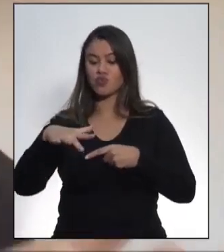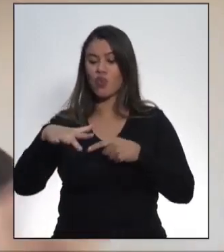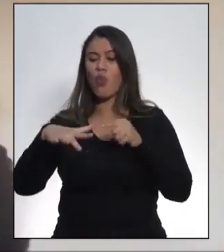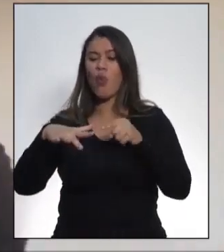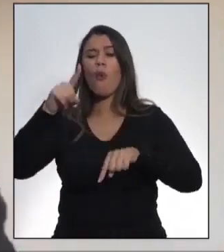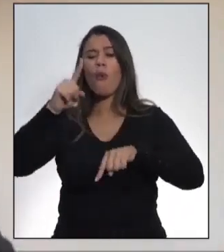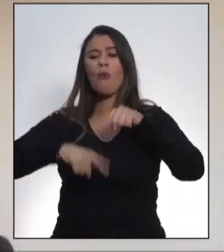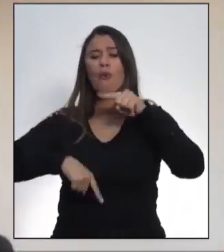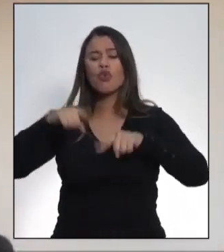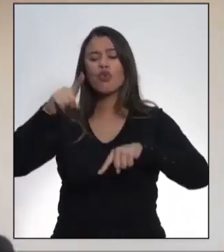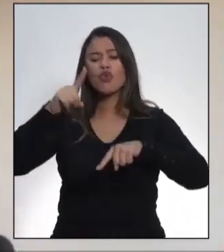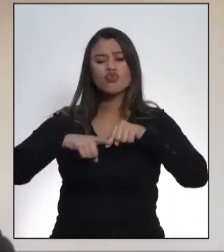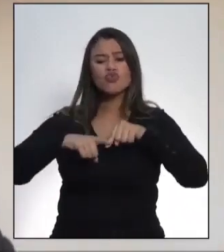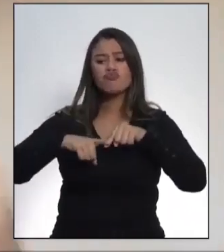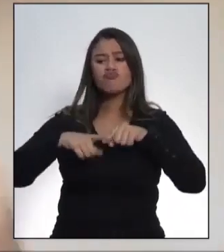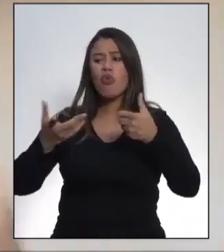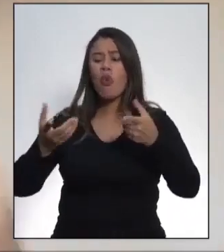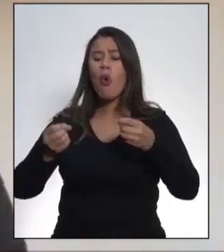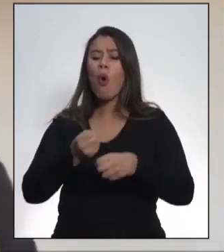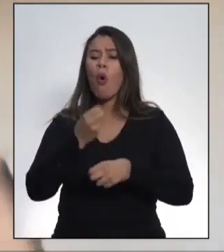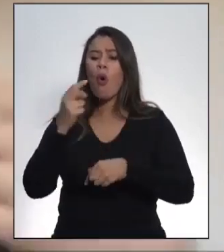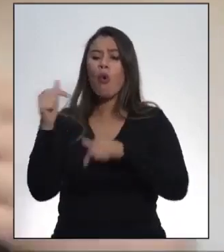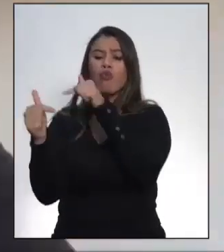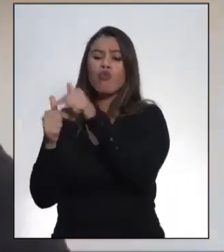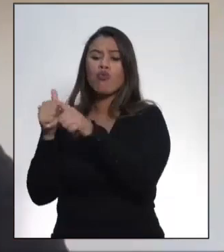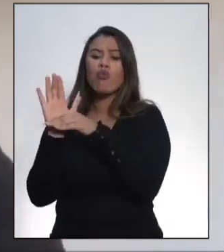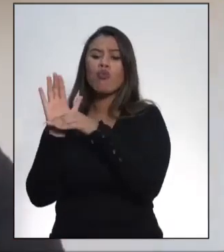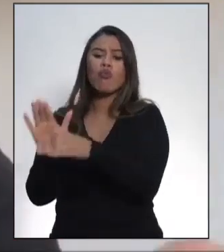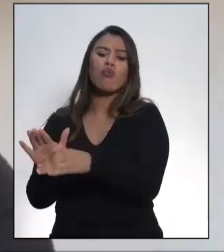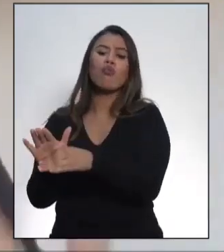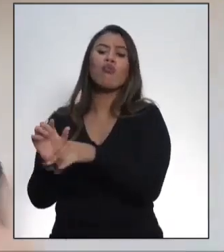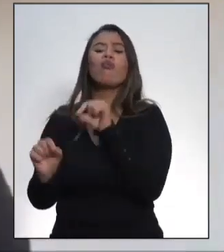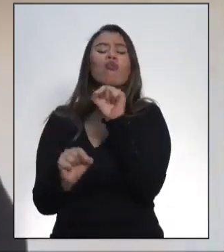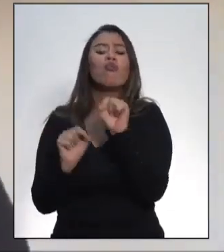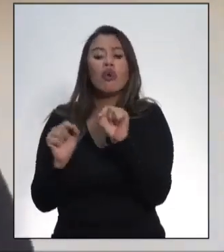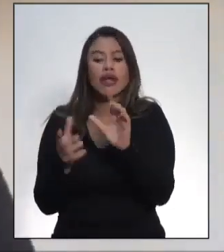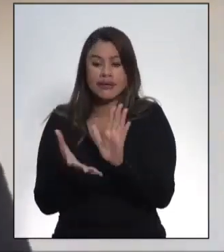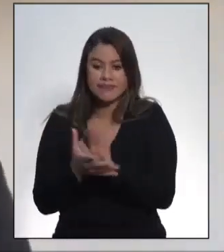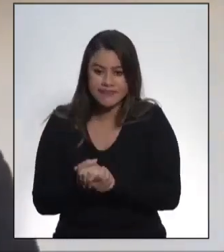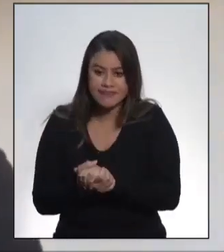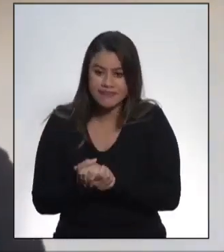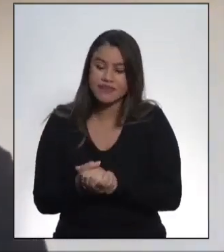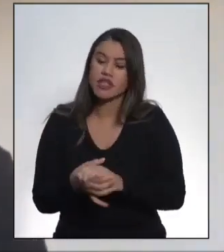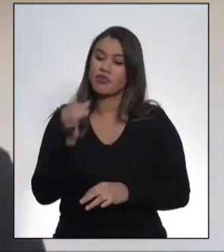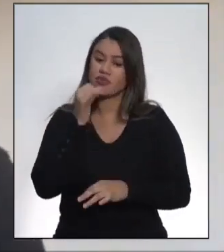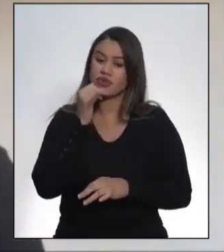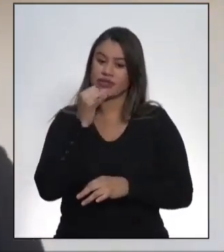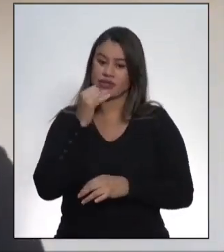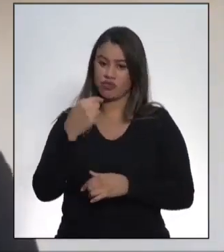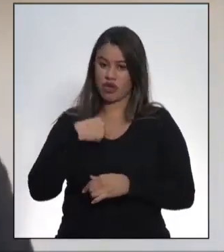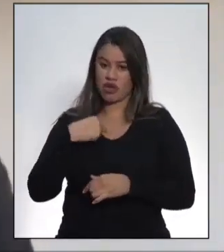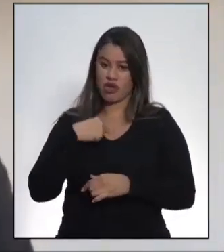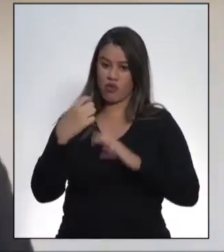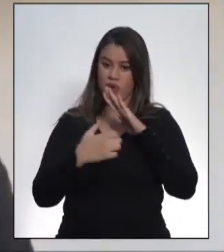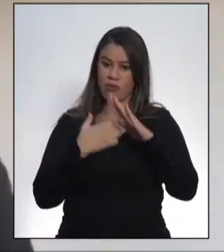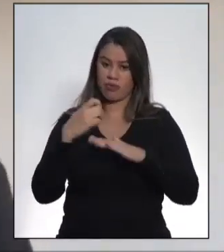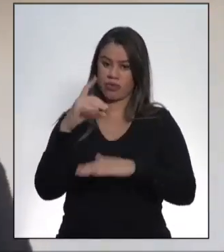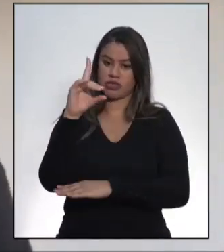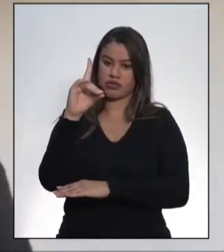produto ou serviço que você vai ofertar? No meu caso, o Descomplica. Eu já